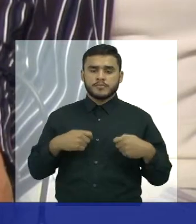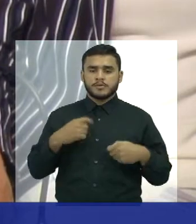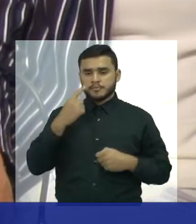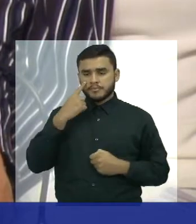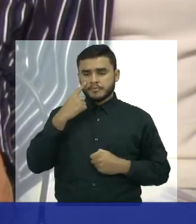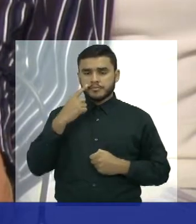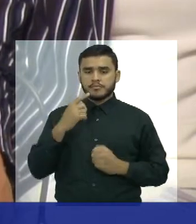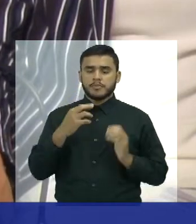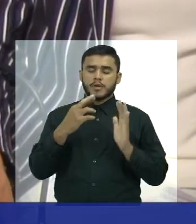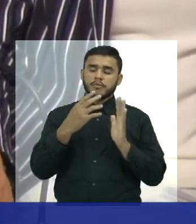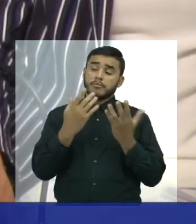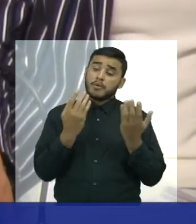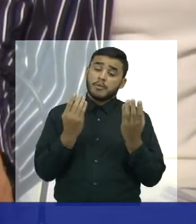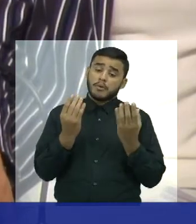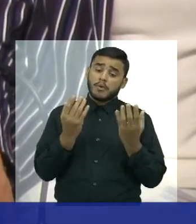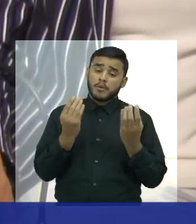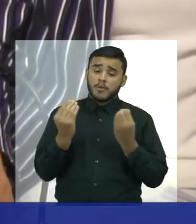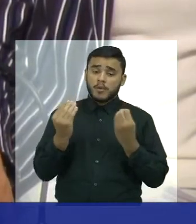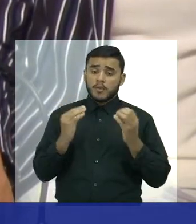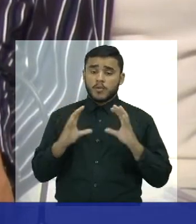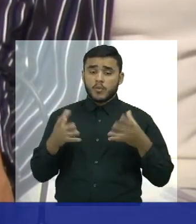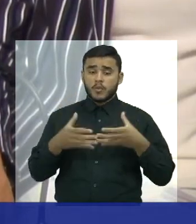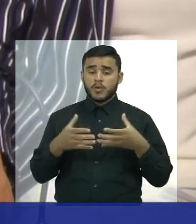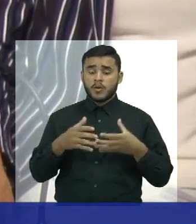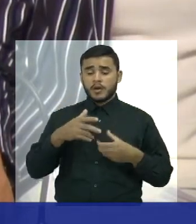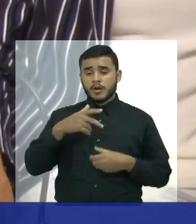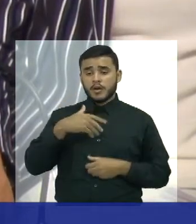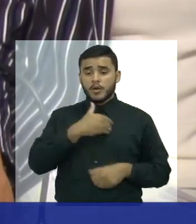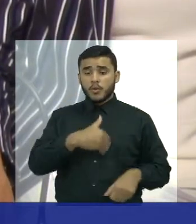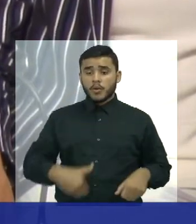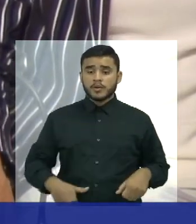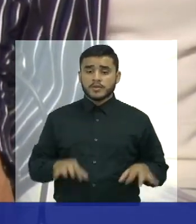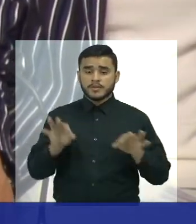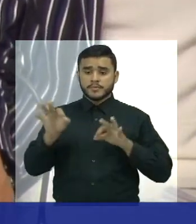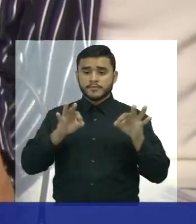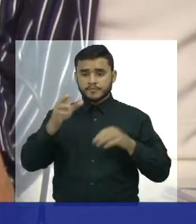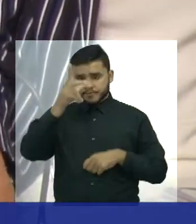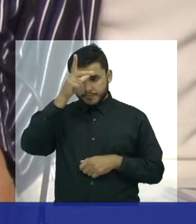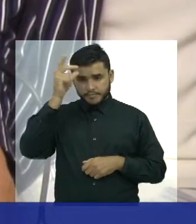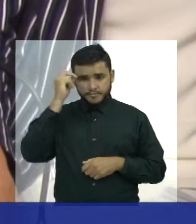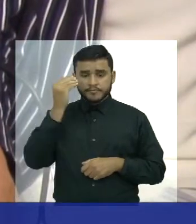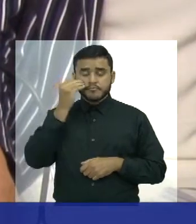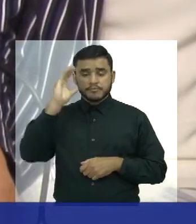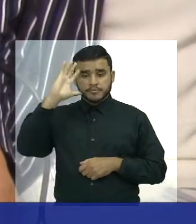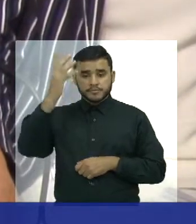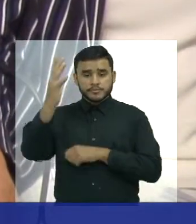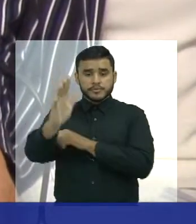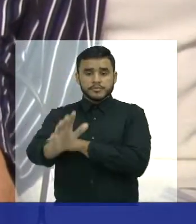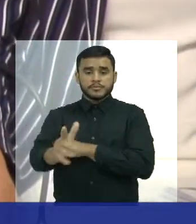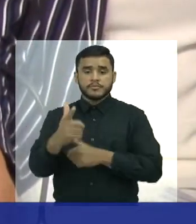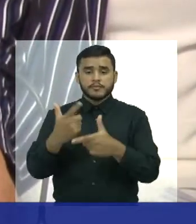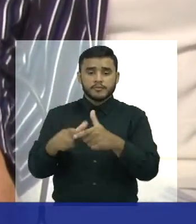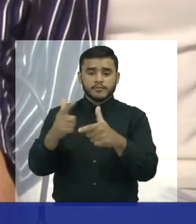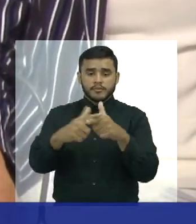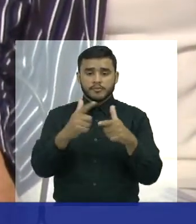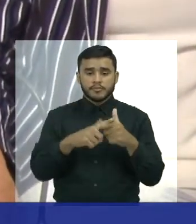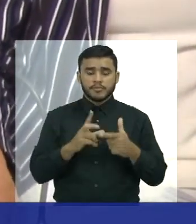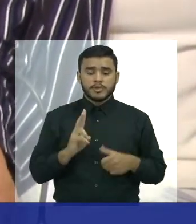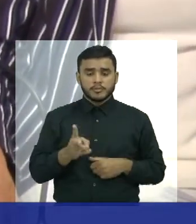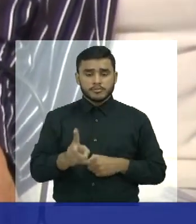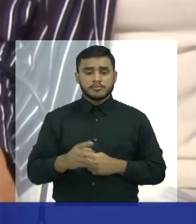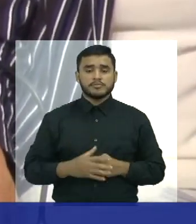né? Dentro dos limites que a própria gestão pública consegue empreender para poder solucionar os problemas que se